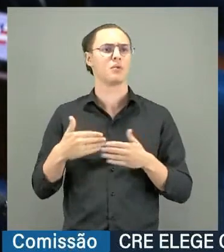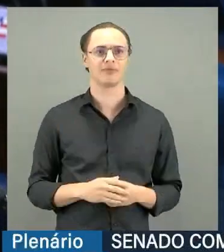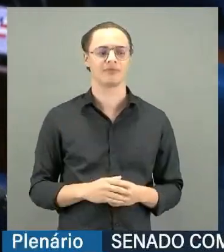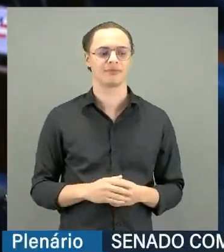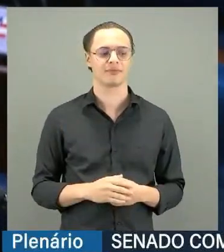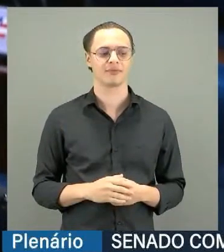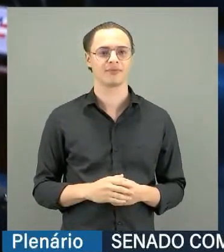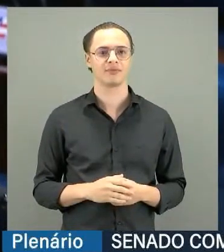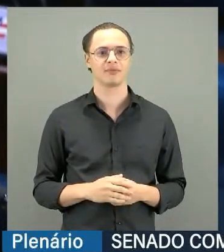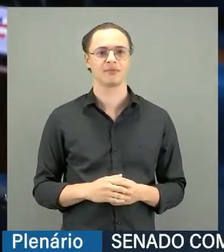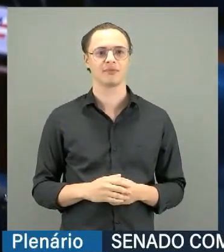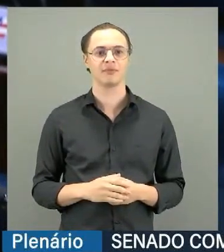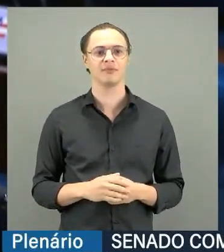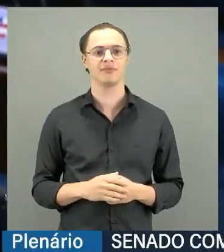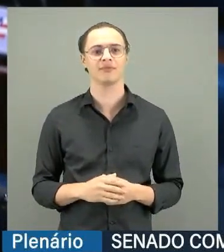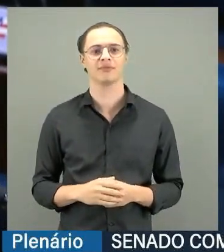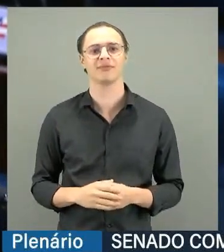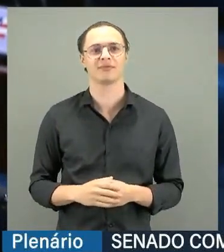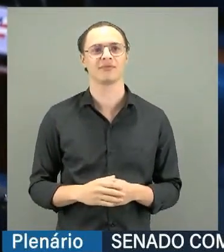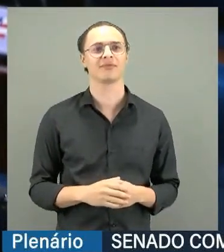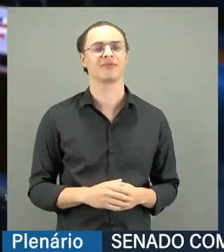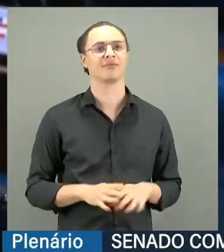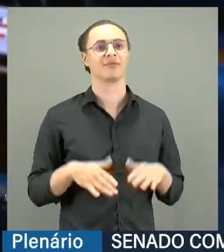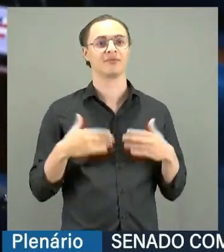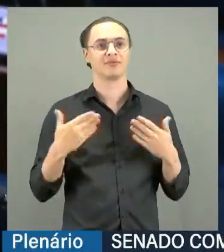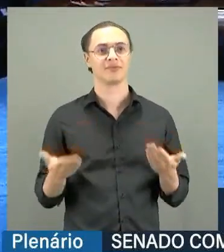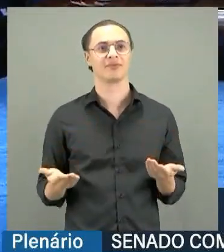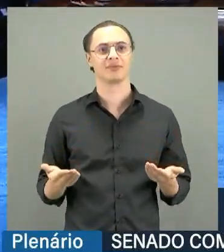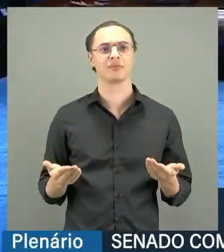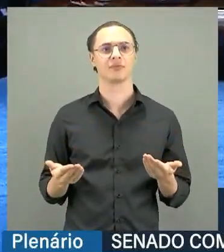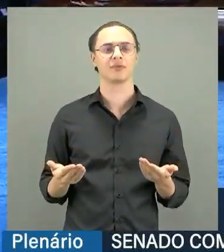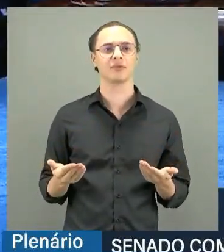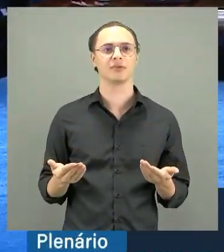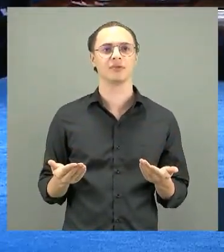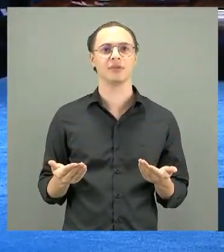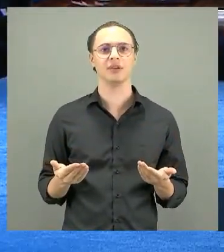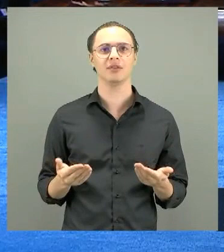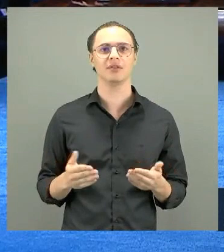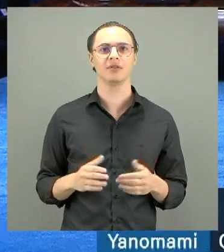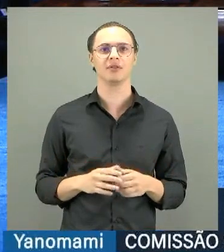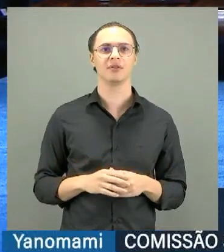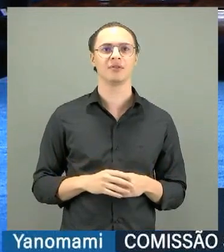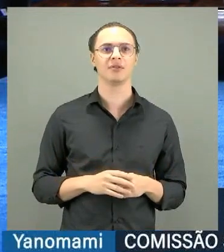Presidente concordar eu gostaria de fazer uma parte o senador Magno Malta por favor presidente